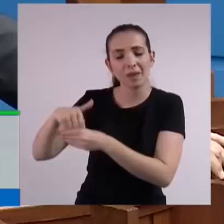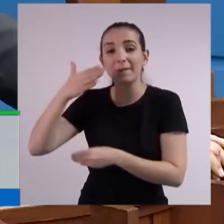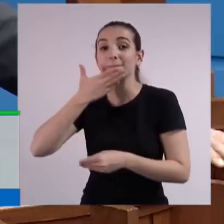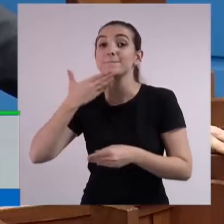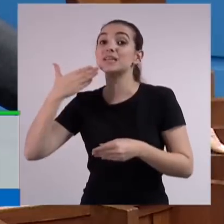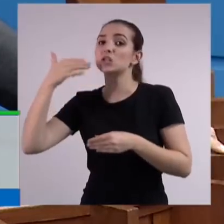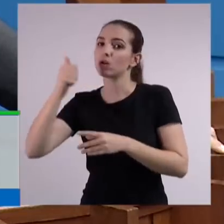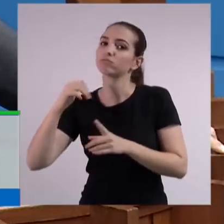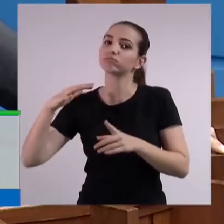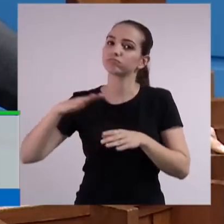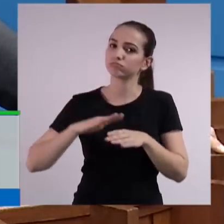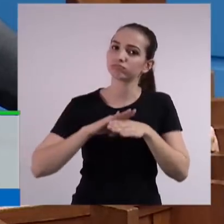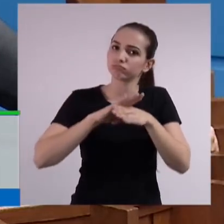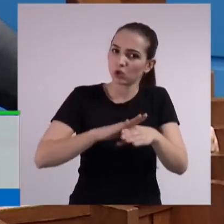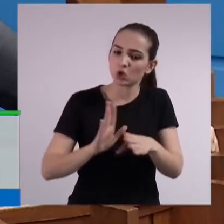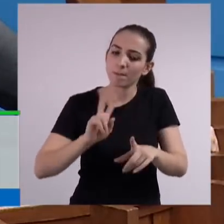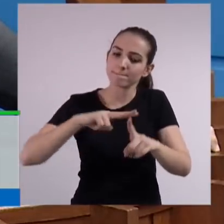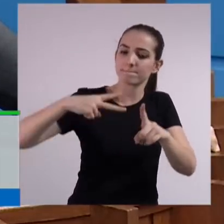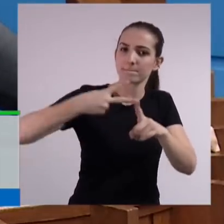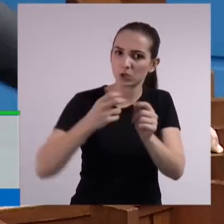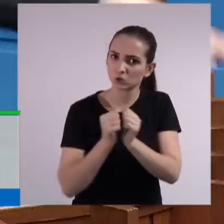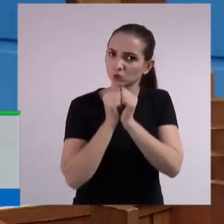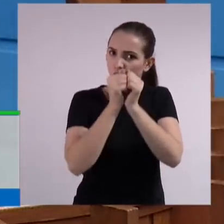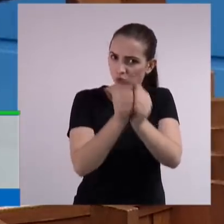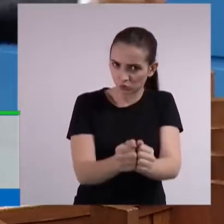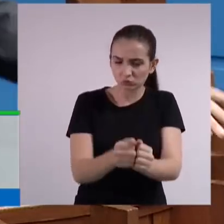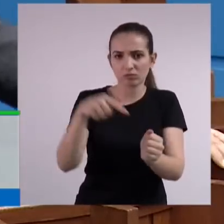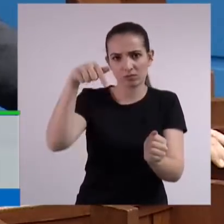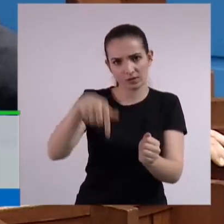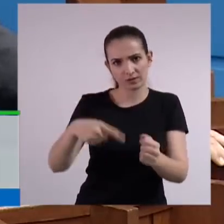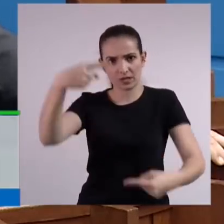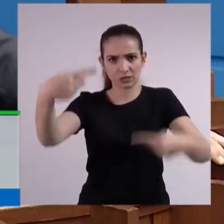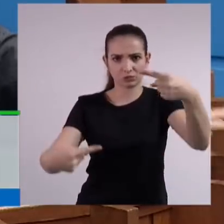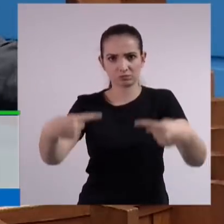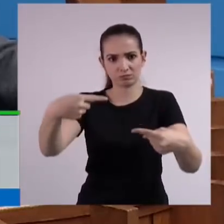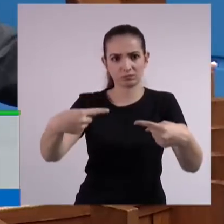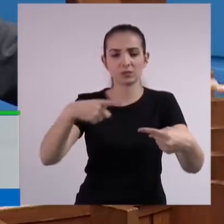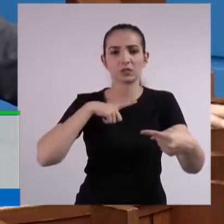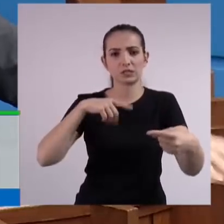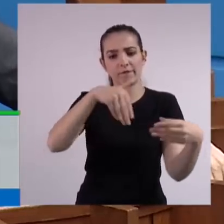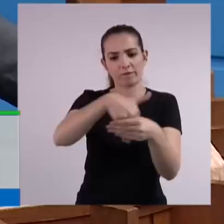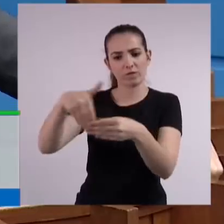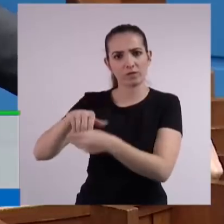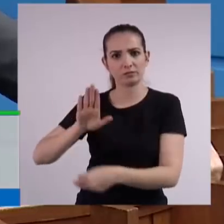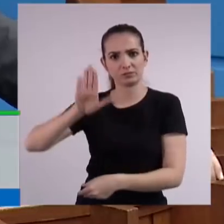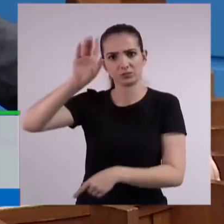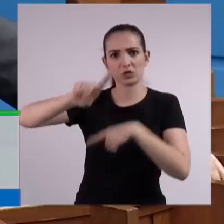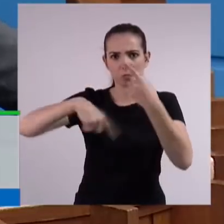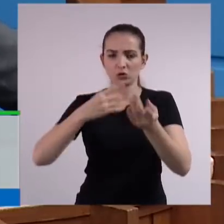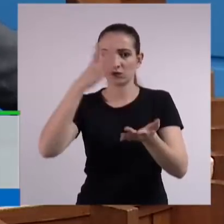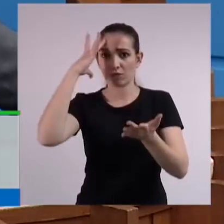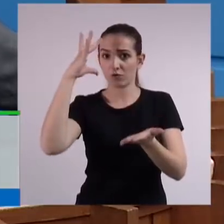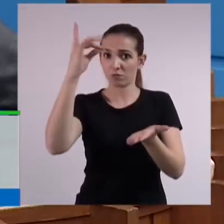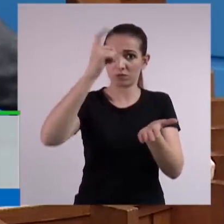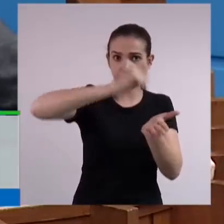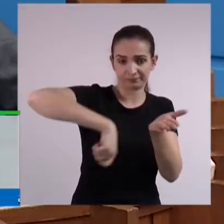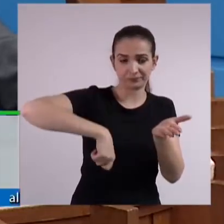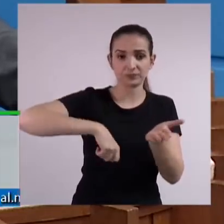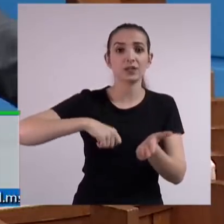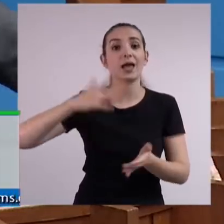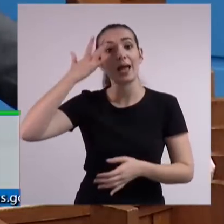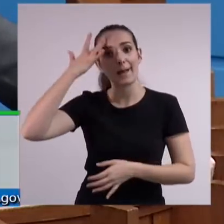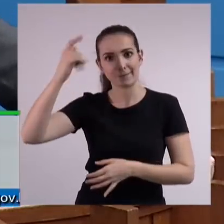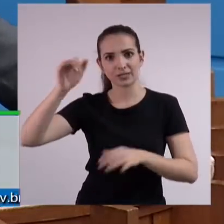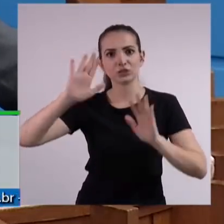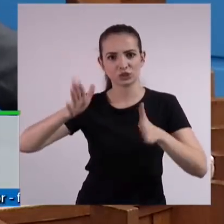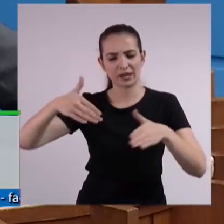a nossa chapa nessa disputa. E submeteremos a registro. A partir de amanhã já estaremos na